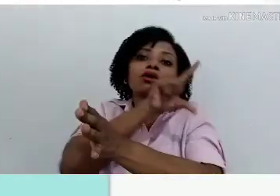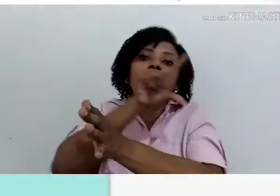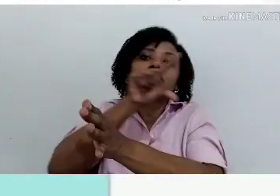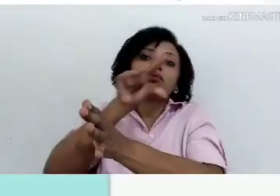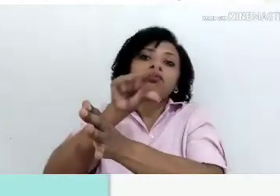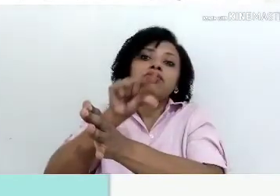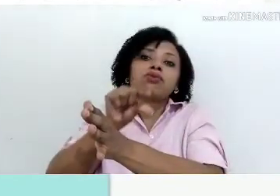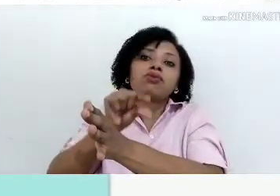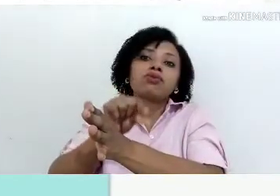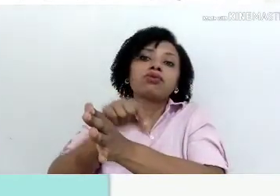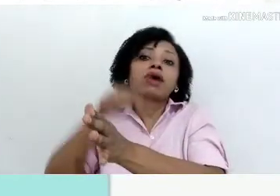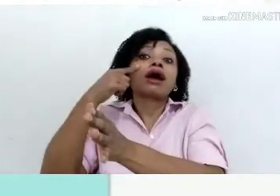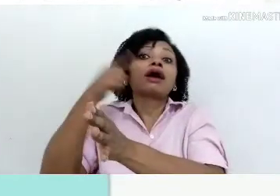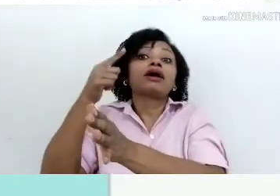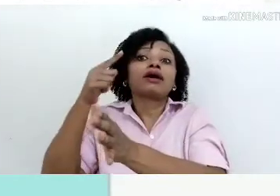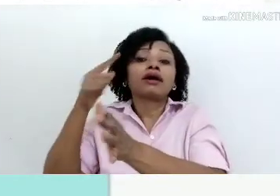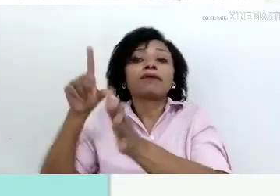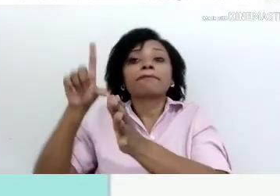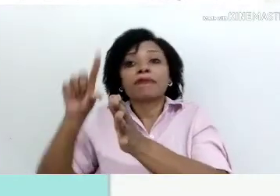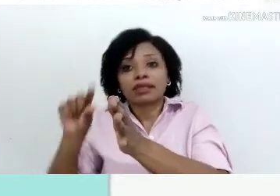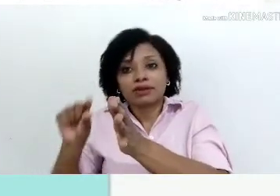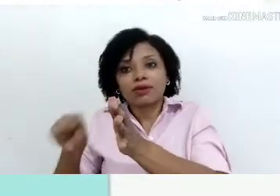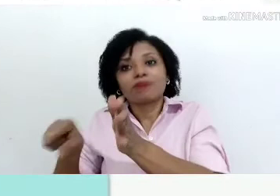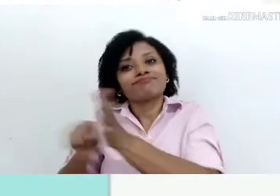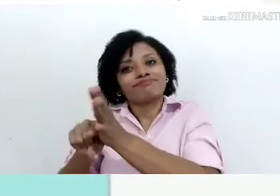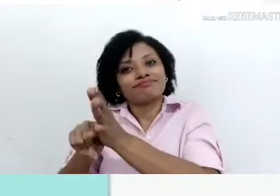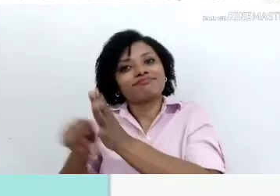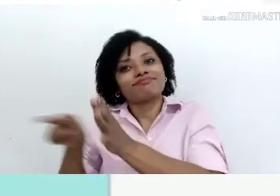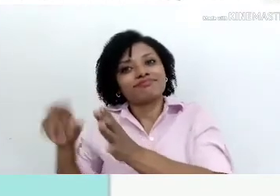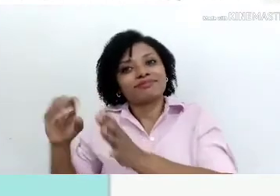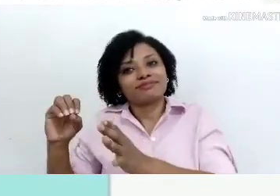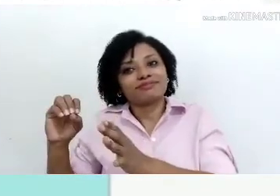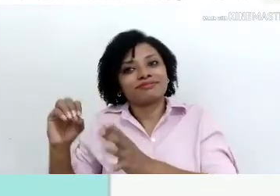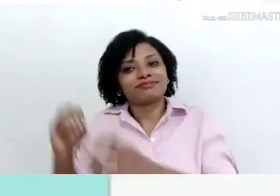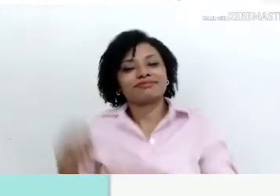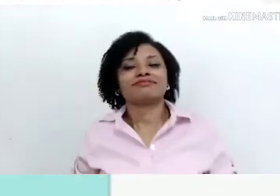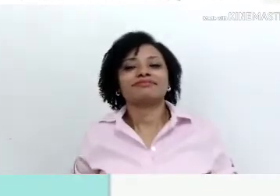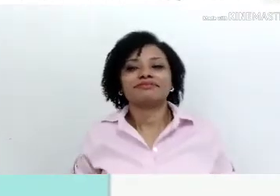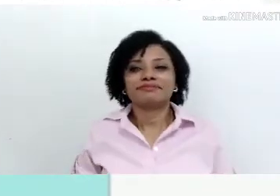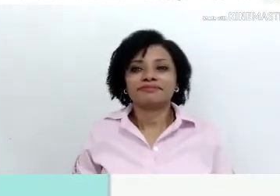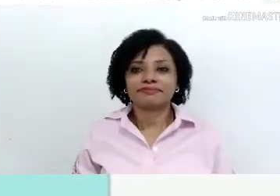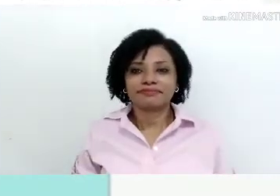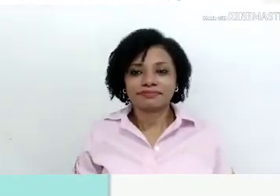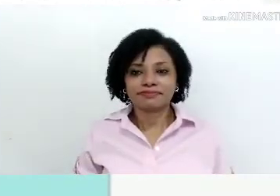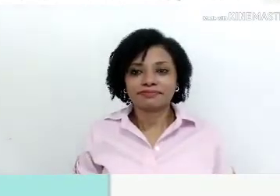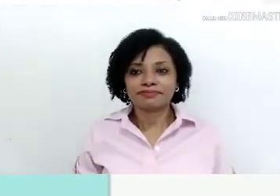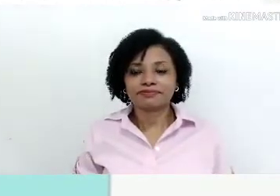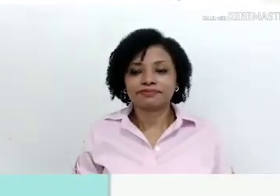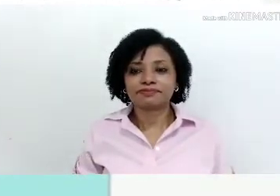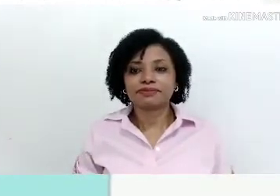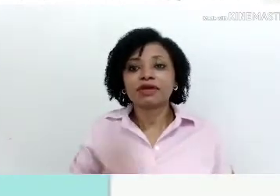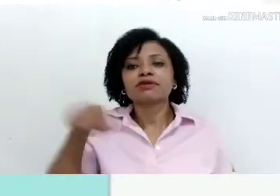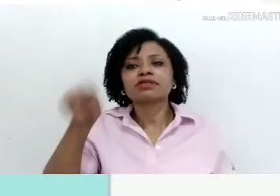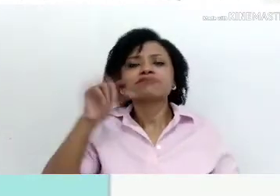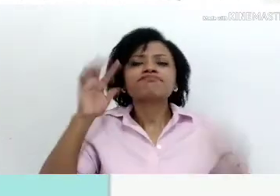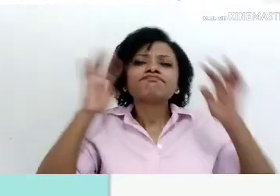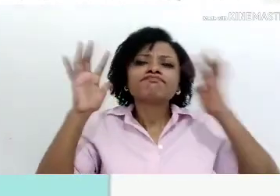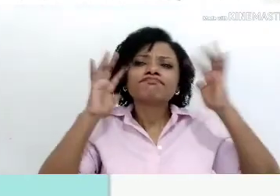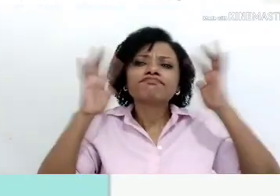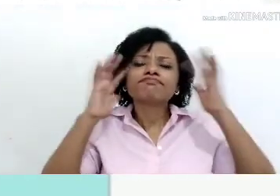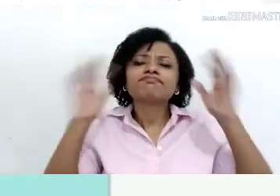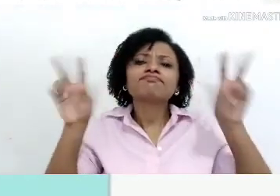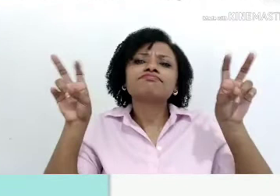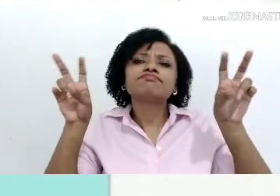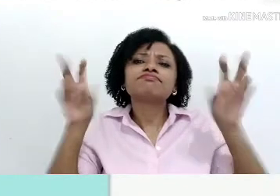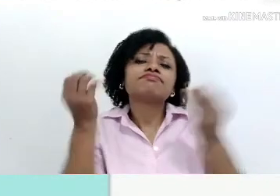isso que essa seta está para baixo. E a quantidade do produto em relação à energia diminui. Pessoal, imagina agora,